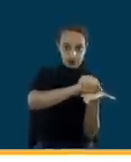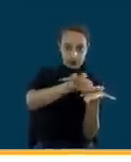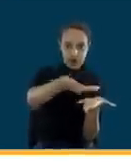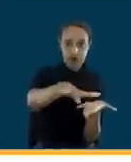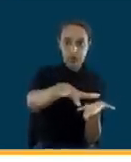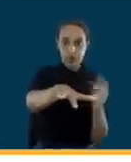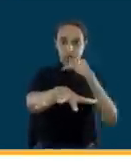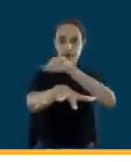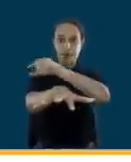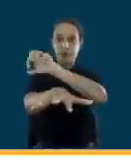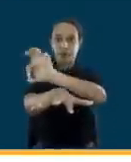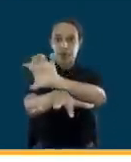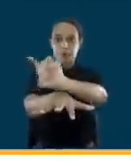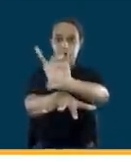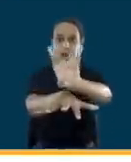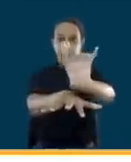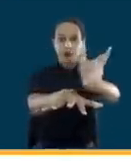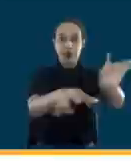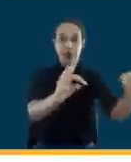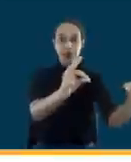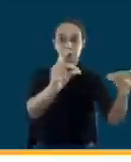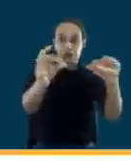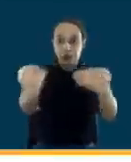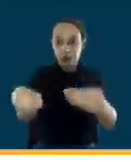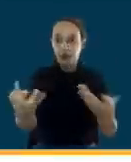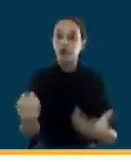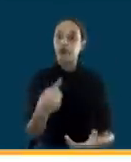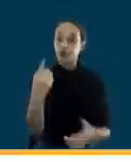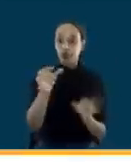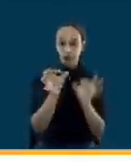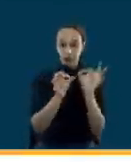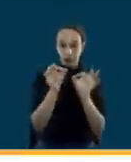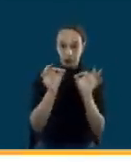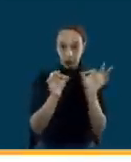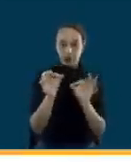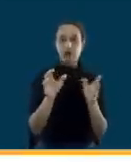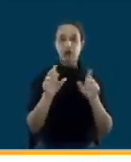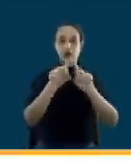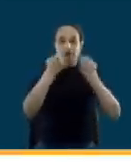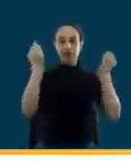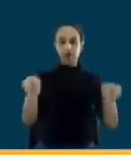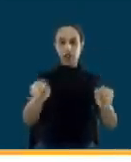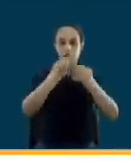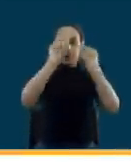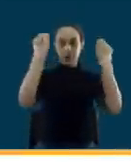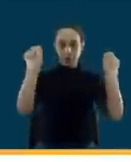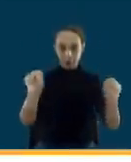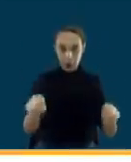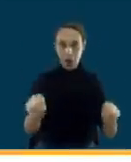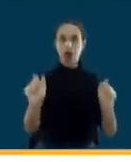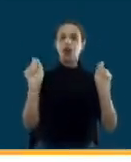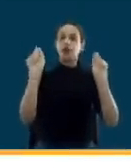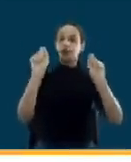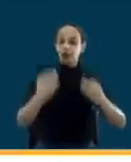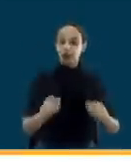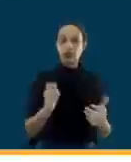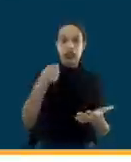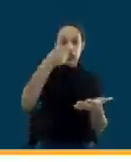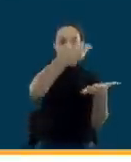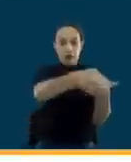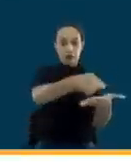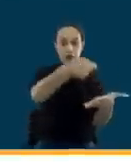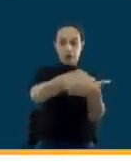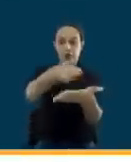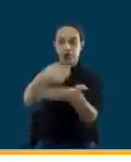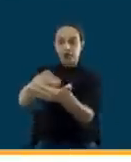estamos validando uma plataforma que vai nos permitir pagar todos os gestores, todos os fazedores